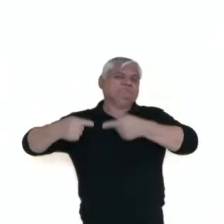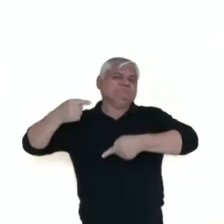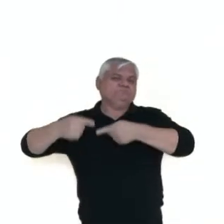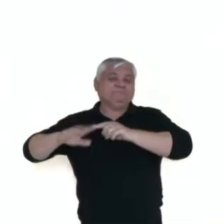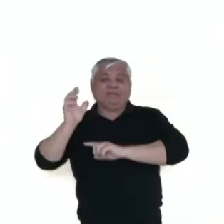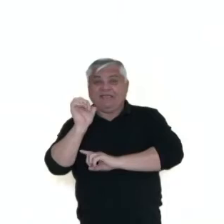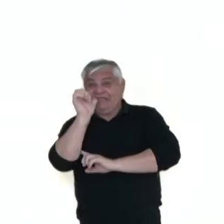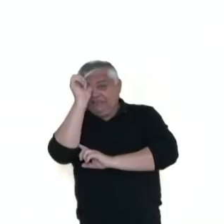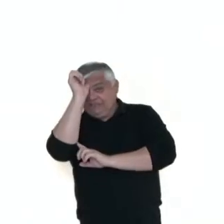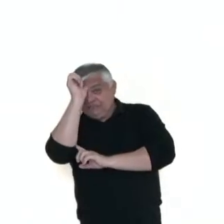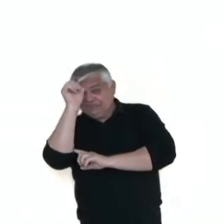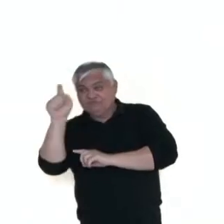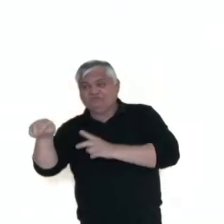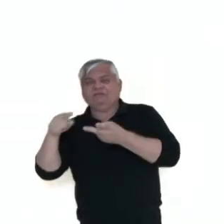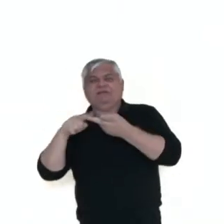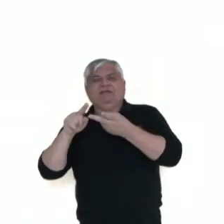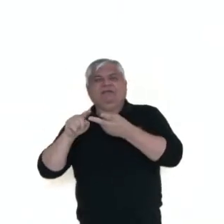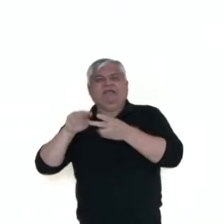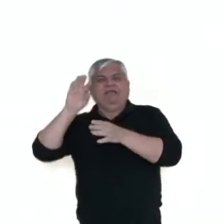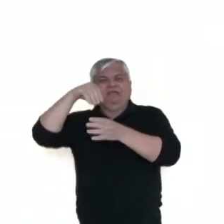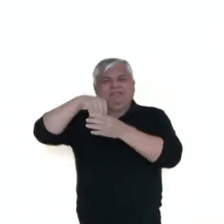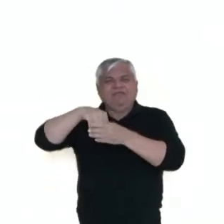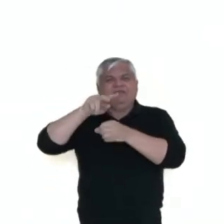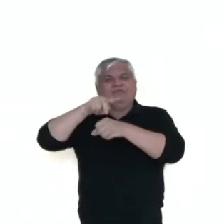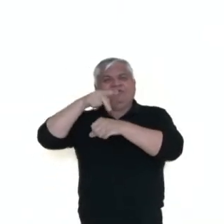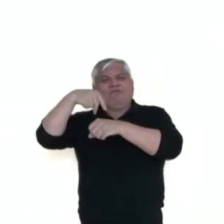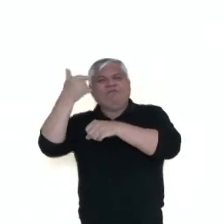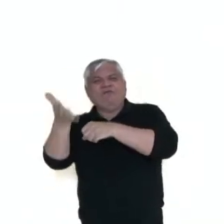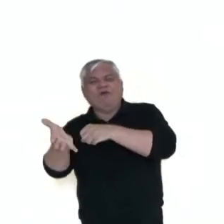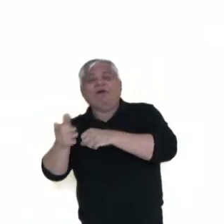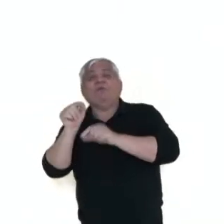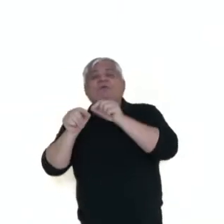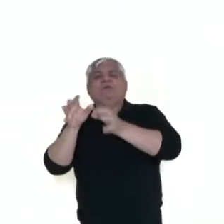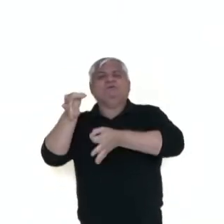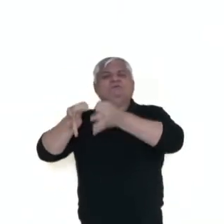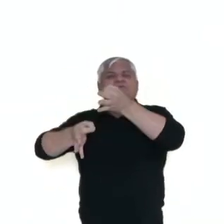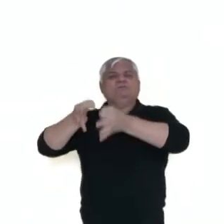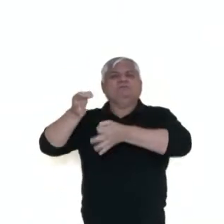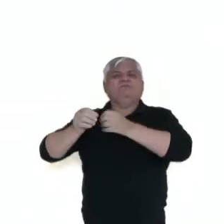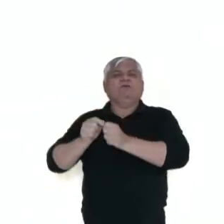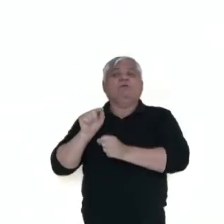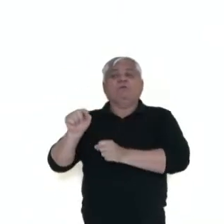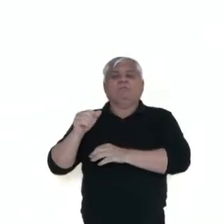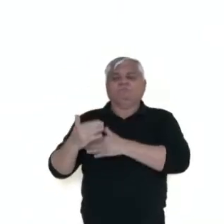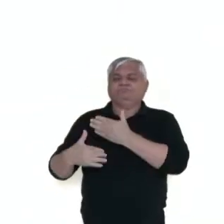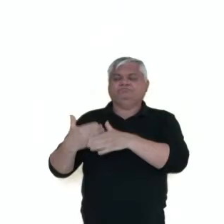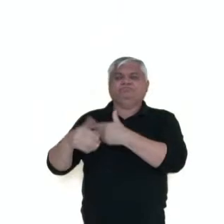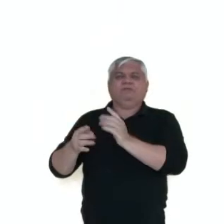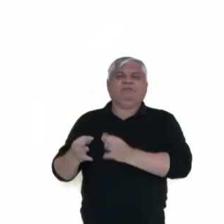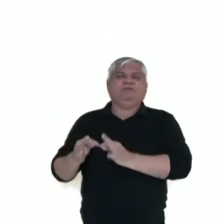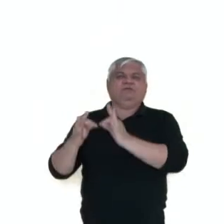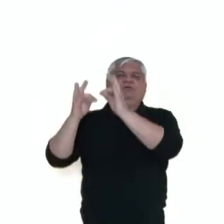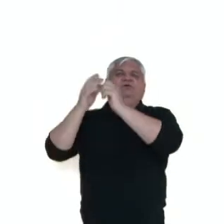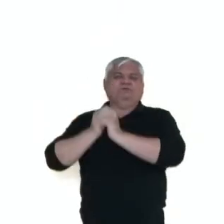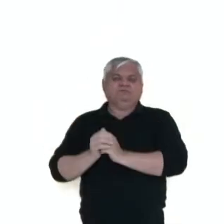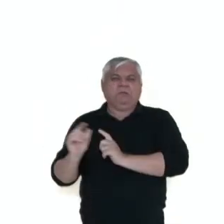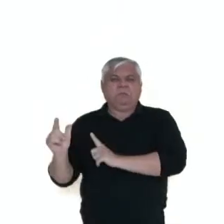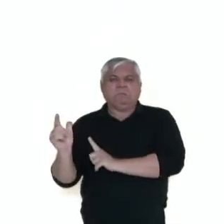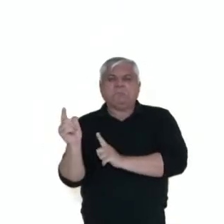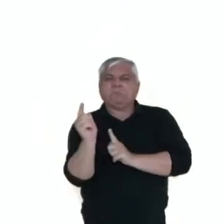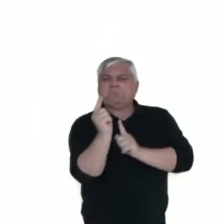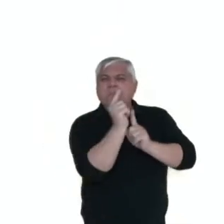se envolveu, internas e externas, serviram de justificativa para o desenvolvimento tecnológico bélico. E,